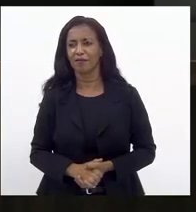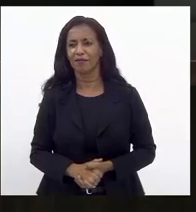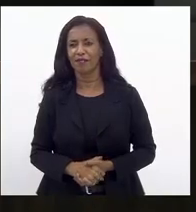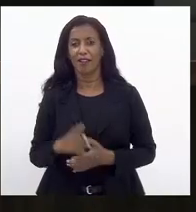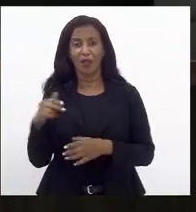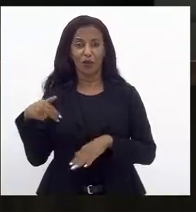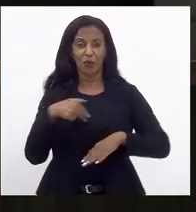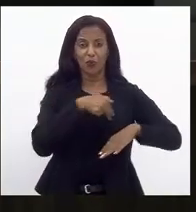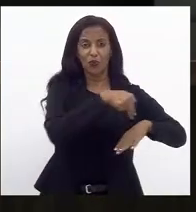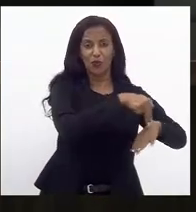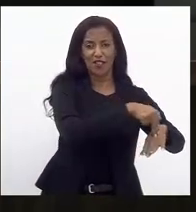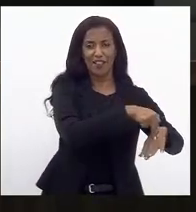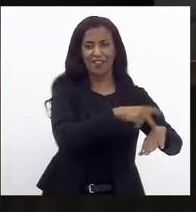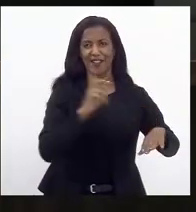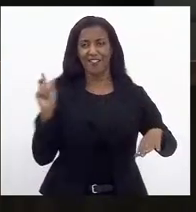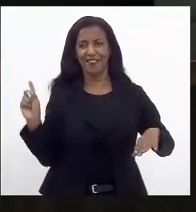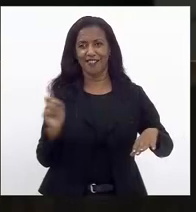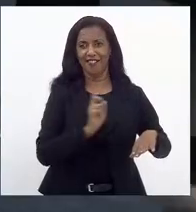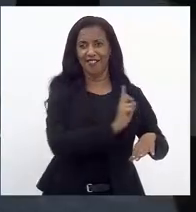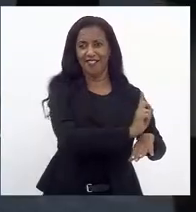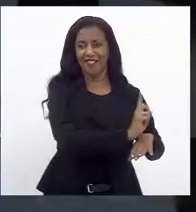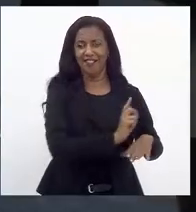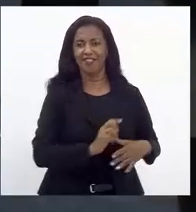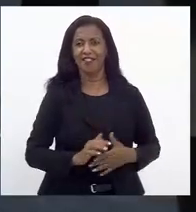favor E aí